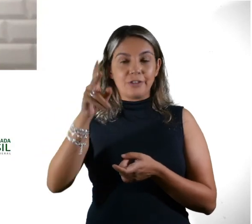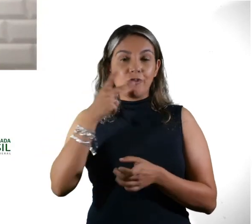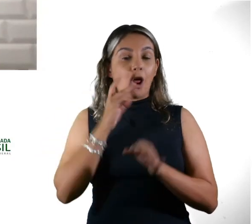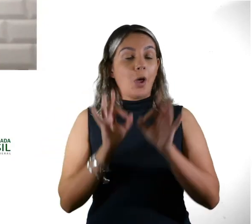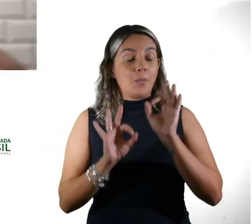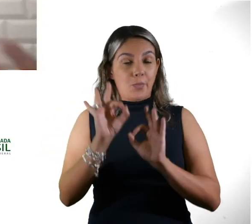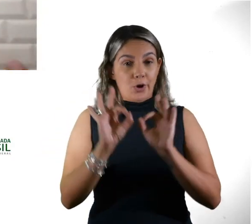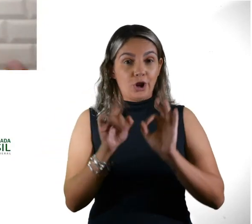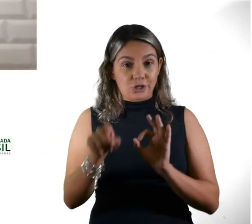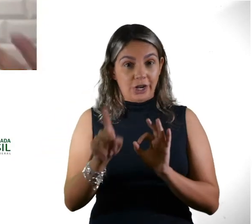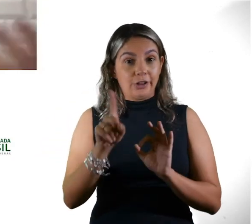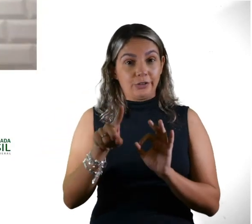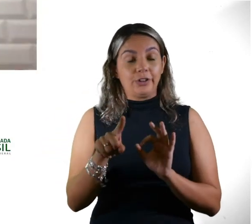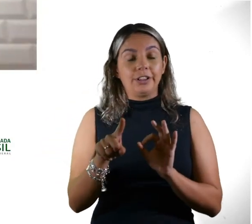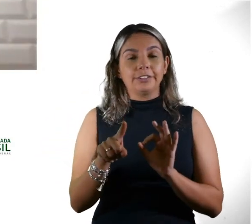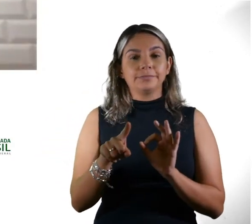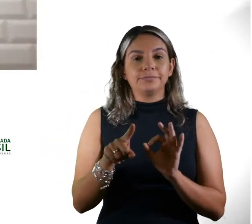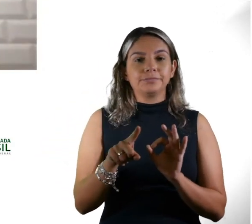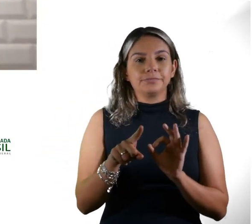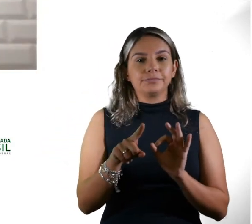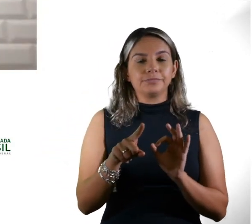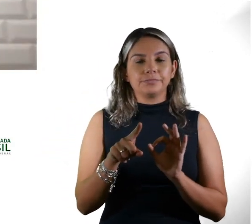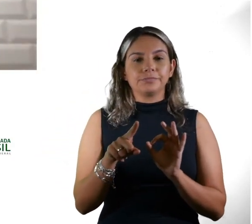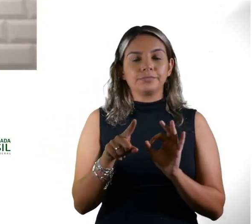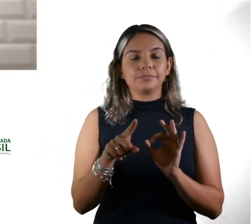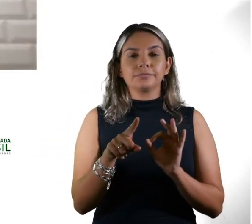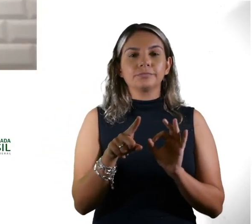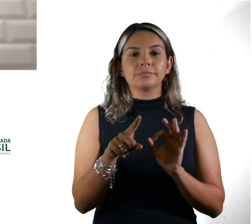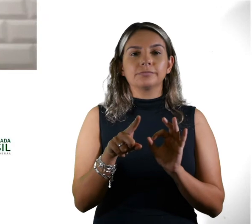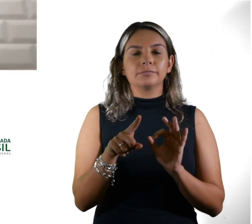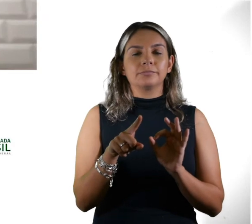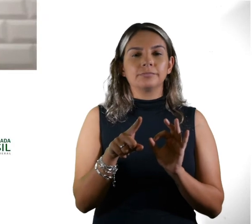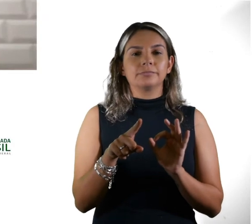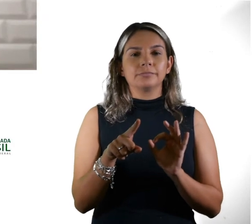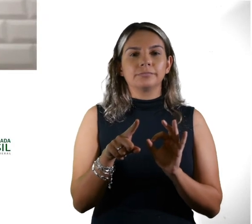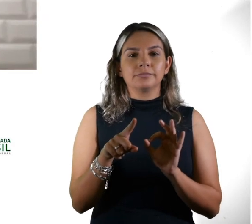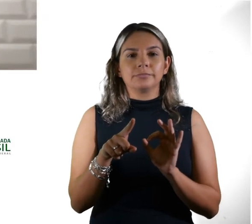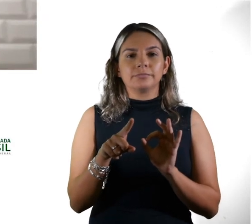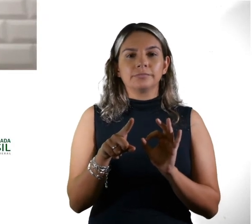o projeto, a realizadora, que é uma realizadora